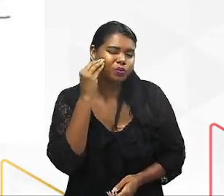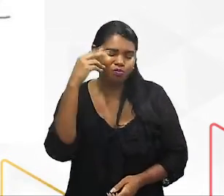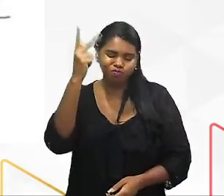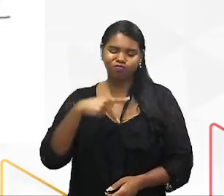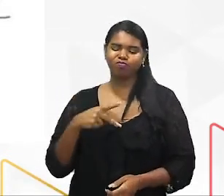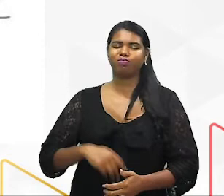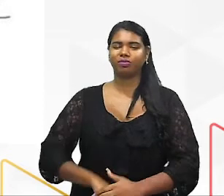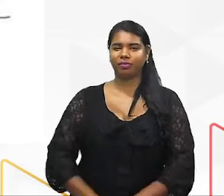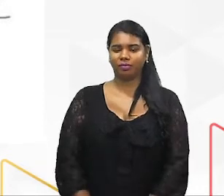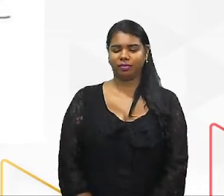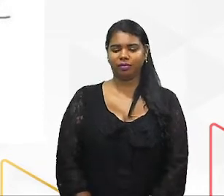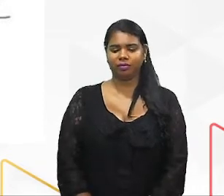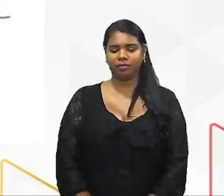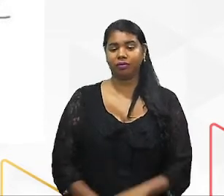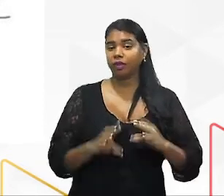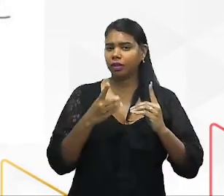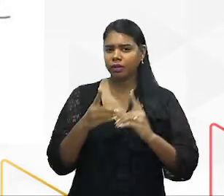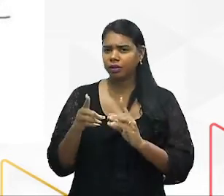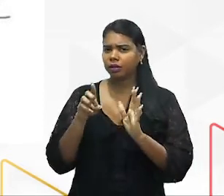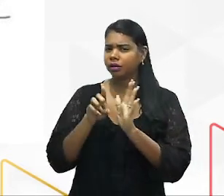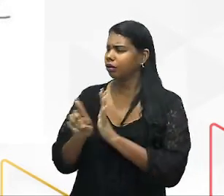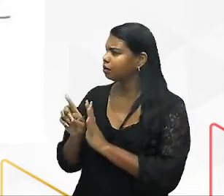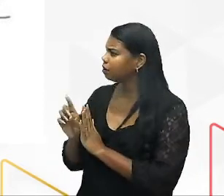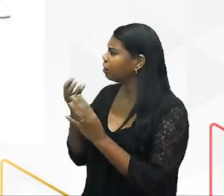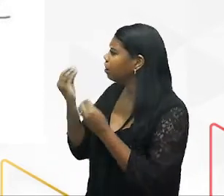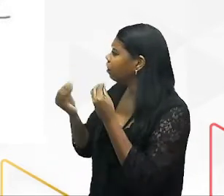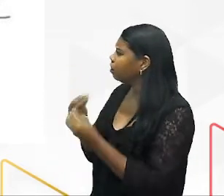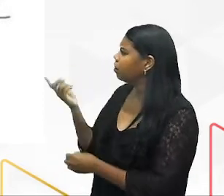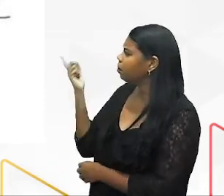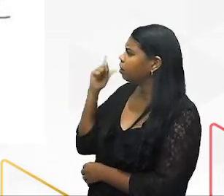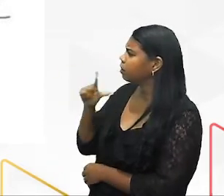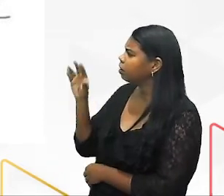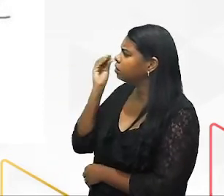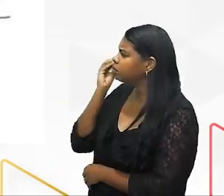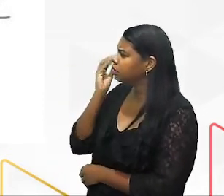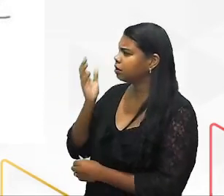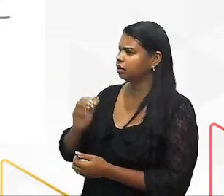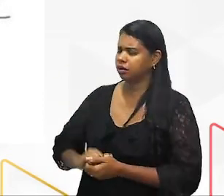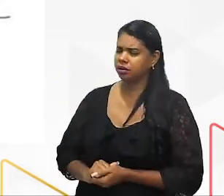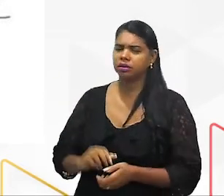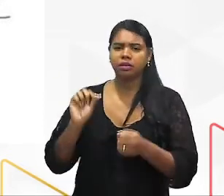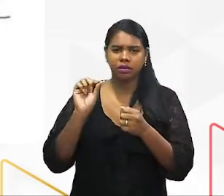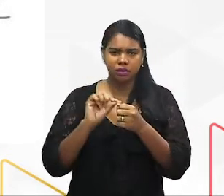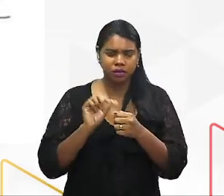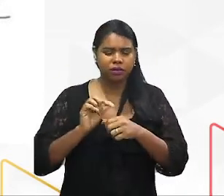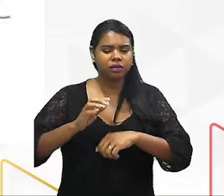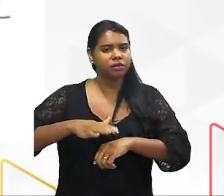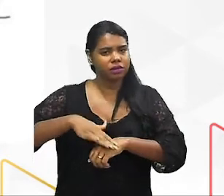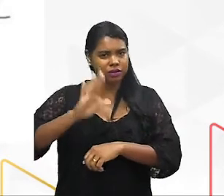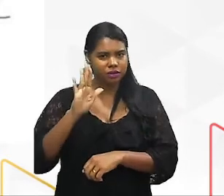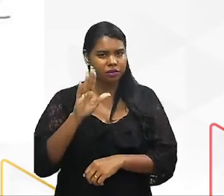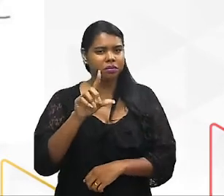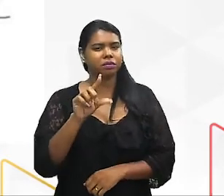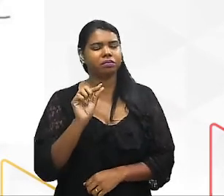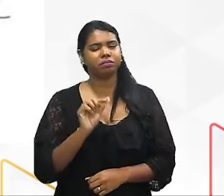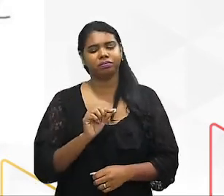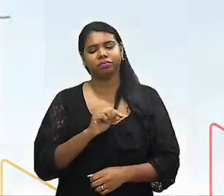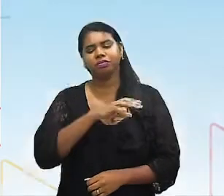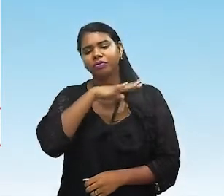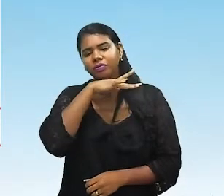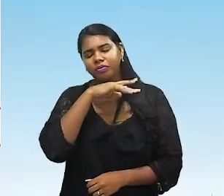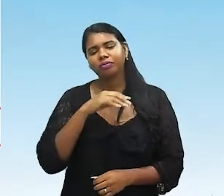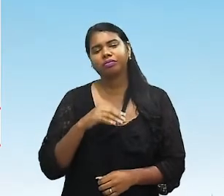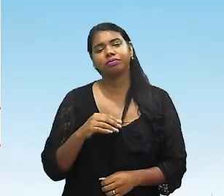Novamente o discípulo pergunta: e como adquirir experiência? fazendo más escolhas.